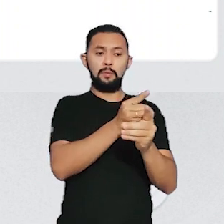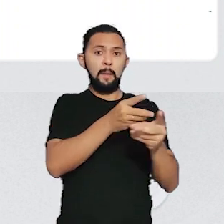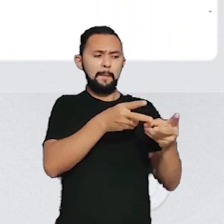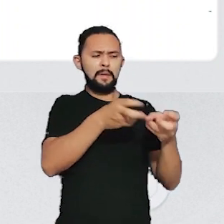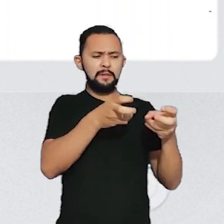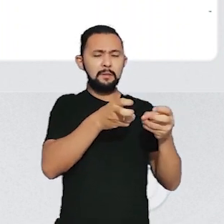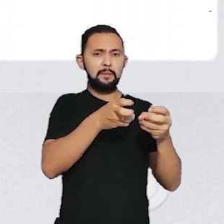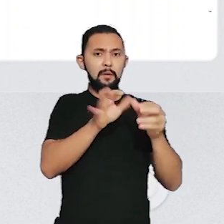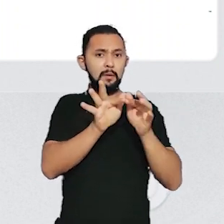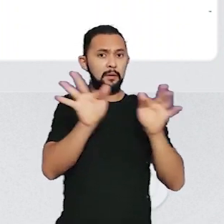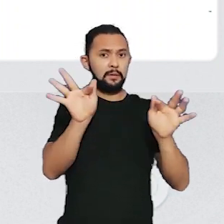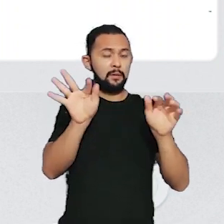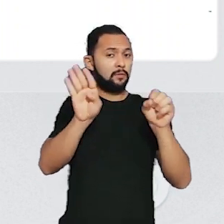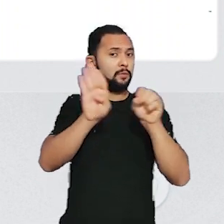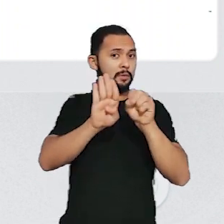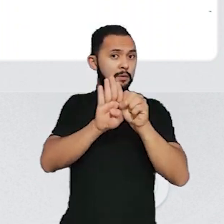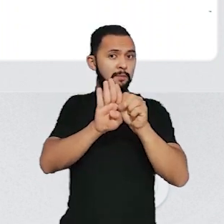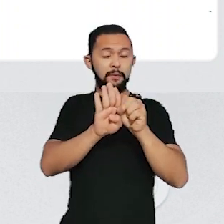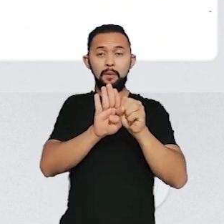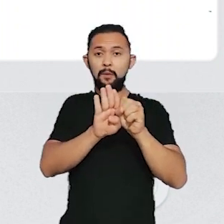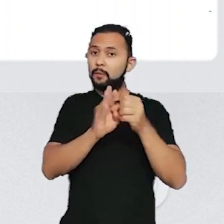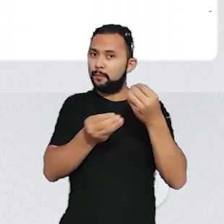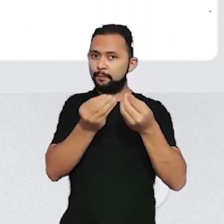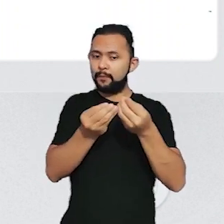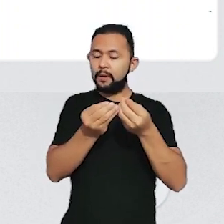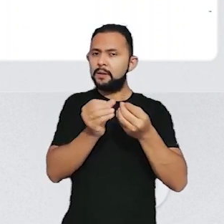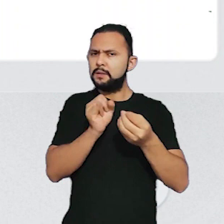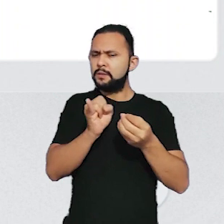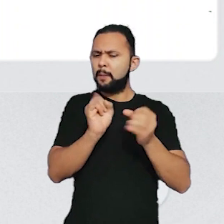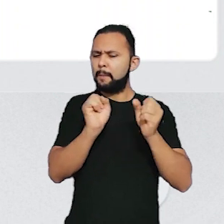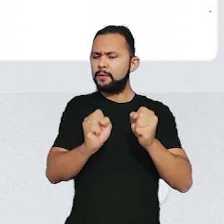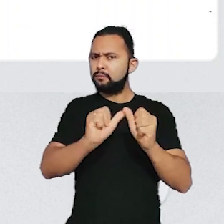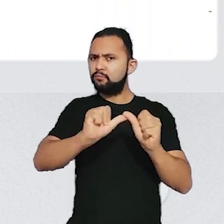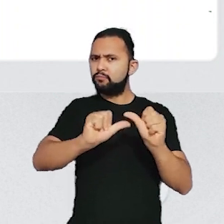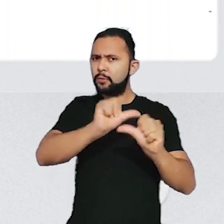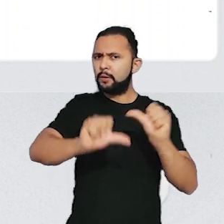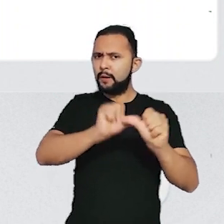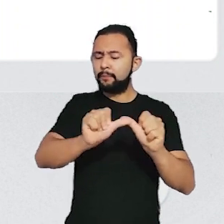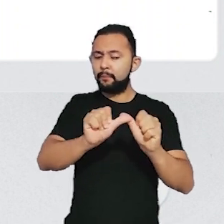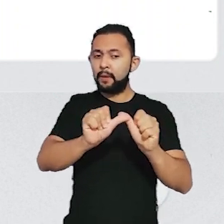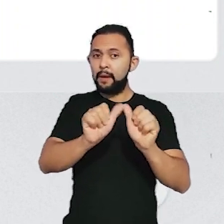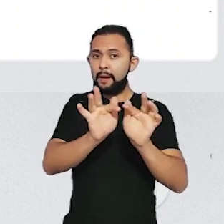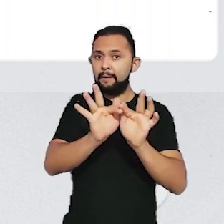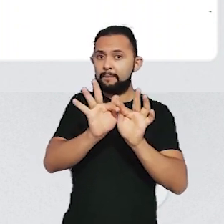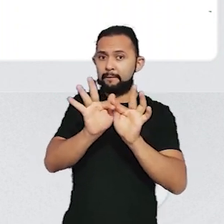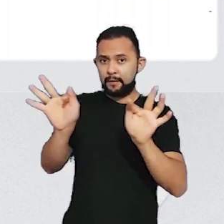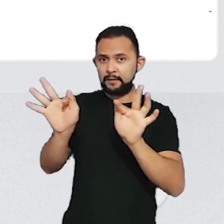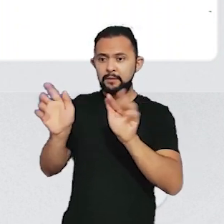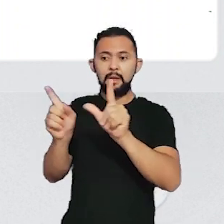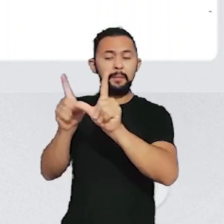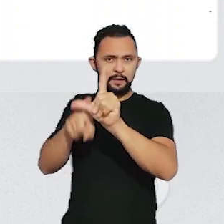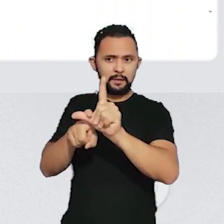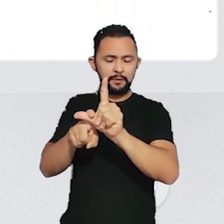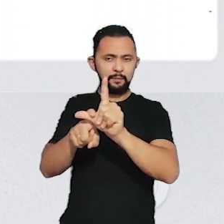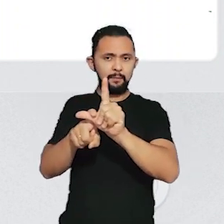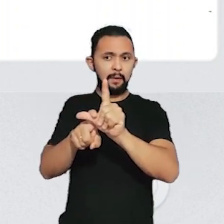oração substantiva? Toda vez que eu puder trocar toda a oração subordinada pelo pronome isso, tá? Então, toda vez